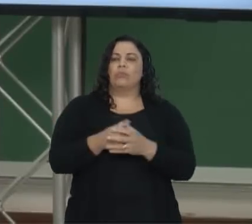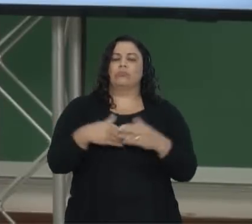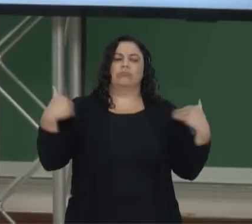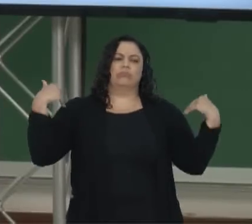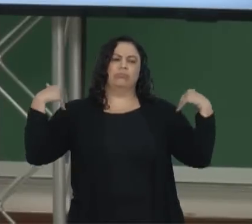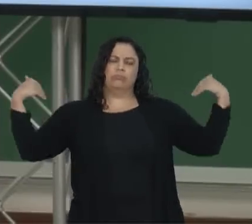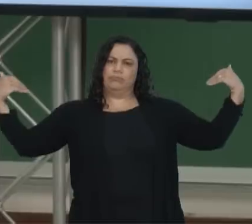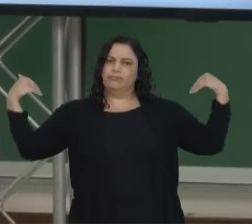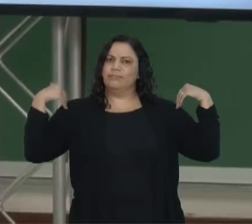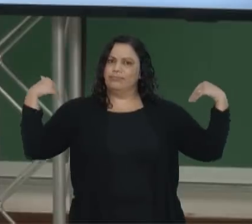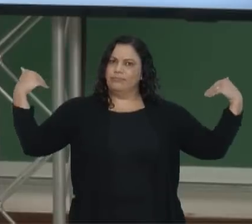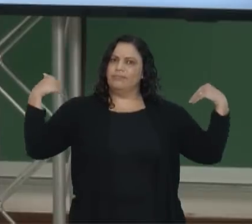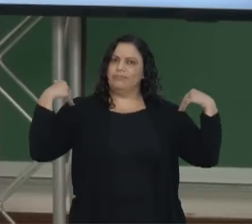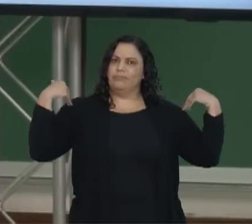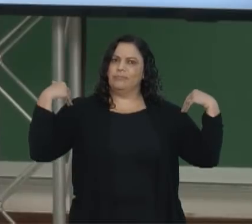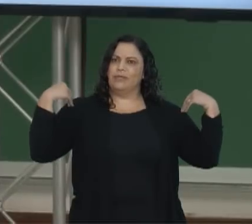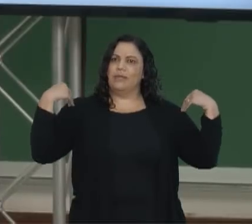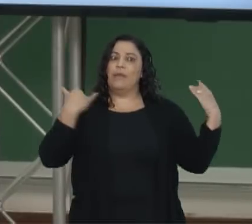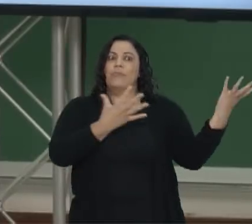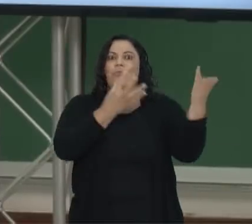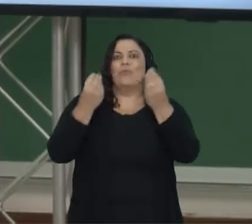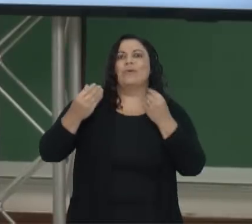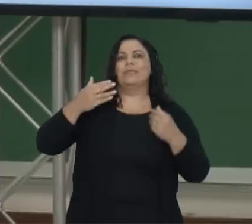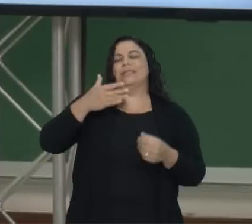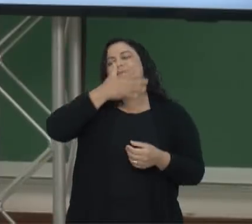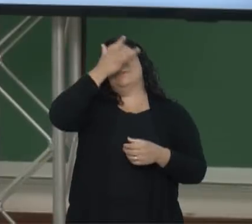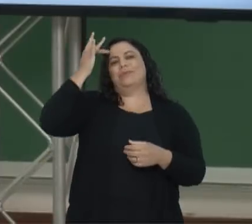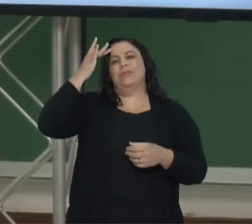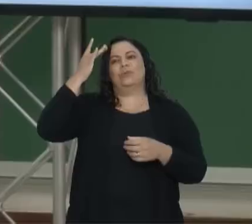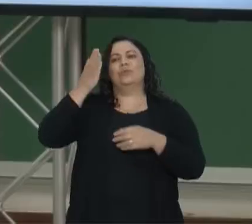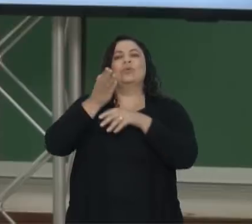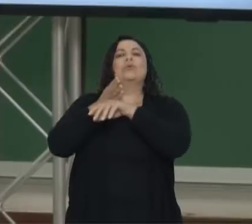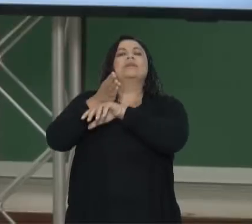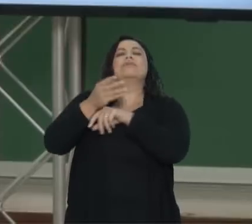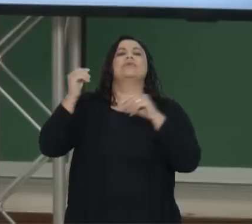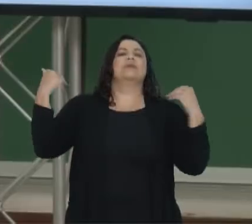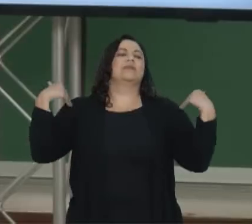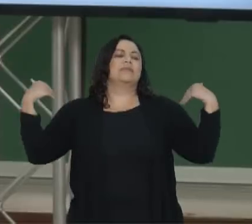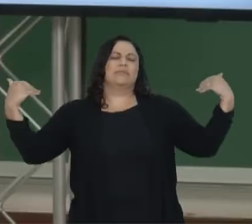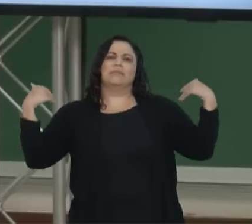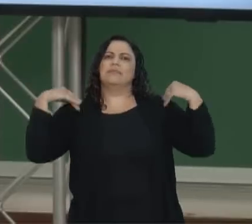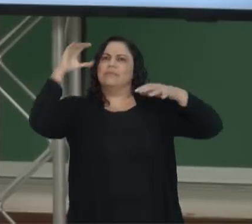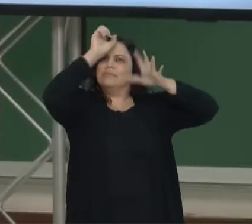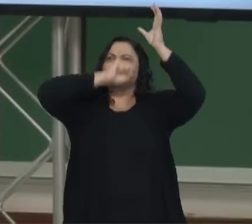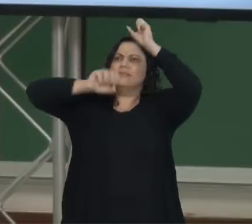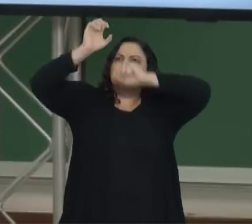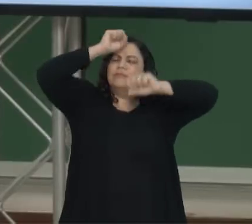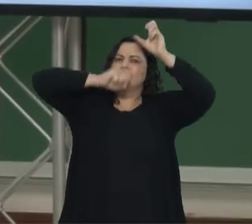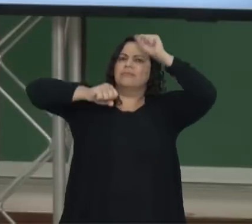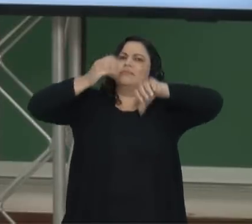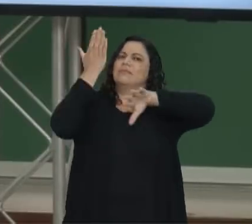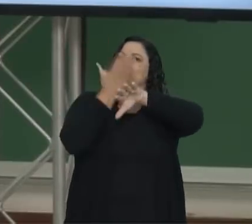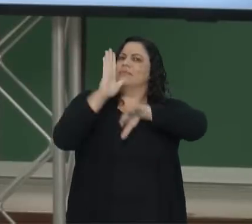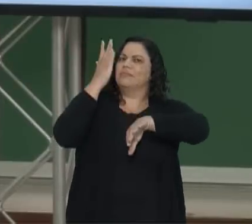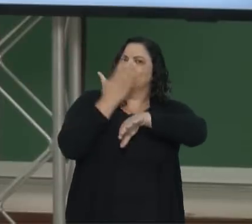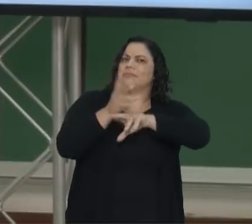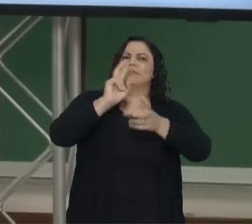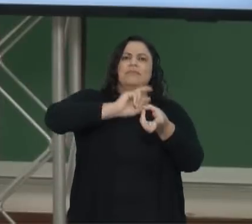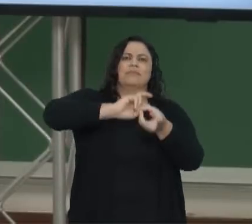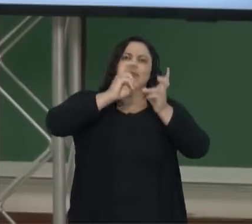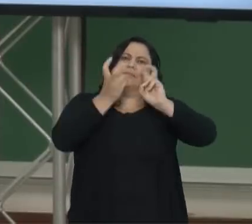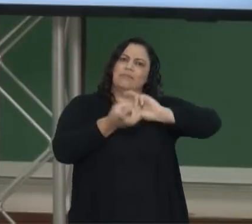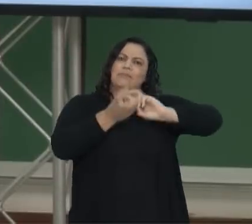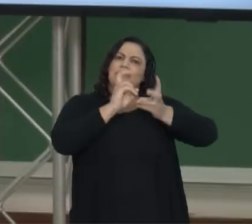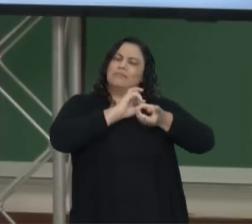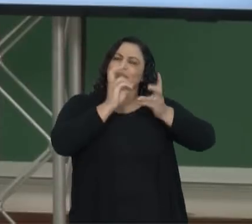Muitas pessoas vão para a academia para aprender e praticar a capoeira. Então, uma referência que a gente vê no dia a dia e que é importante a gente